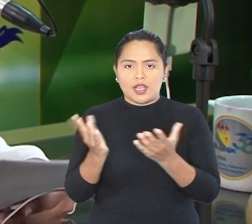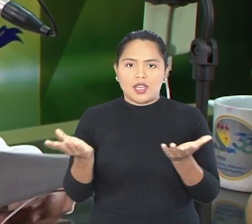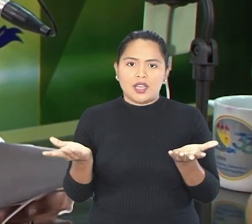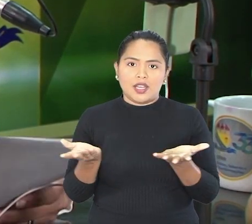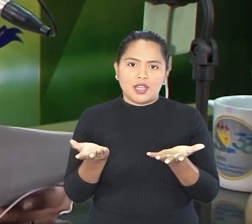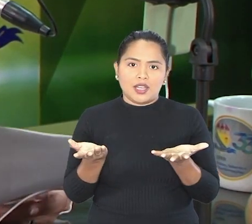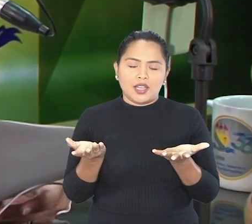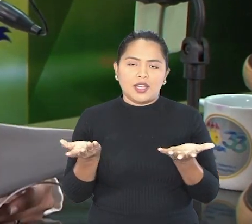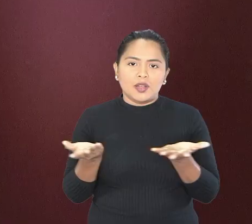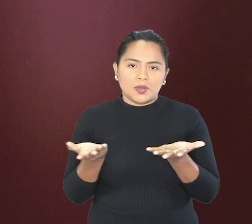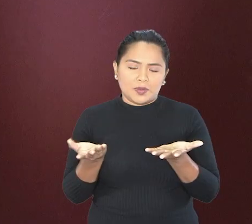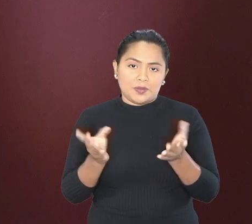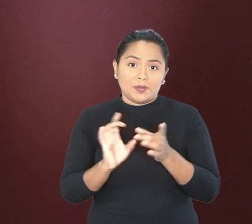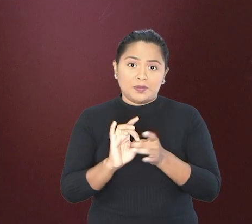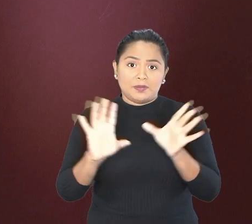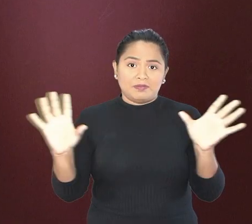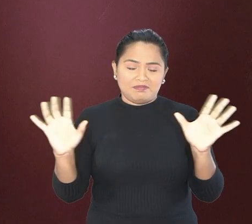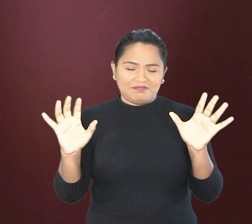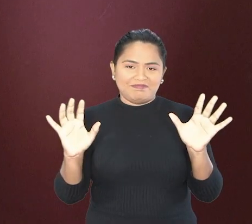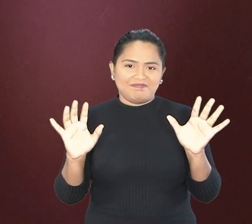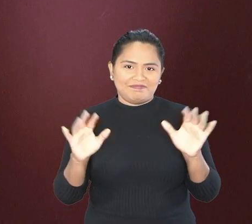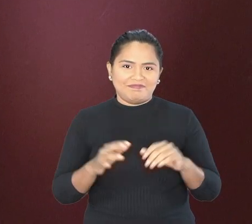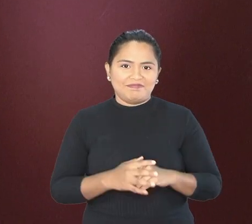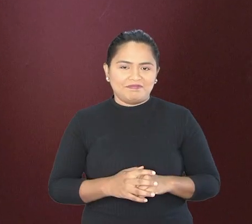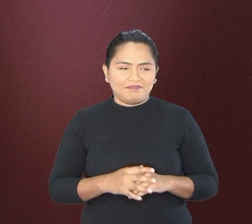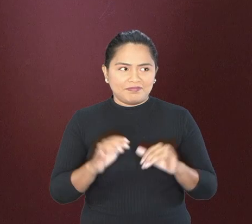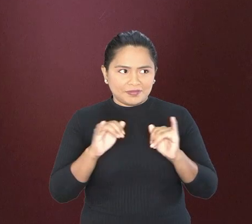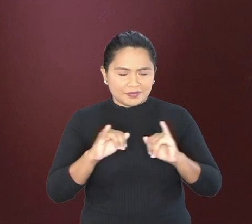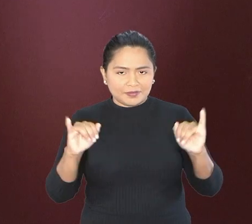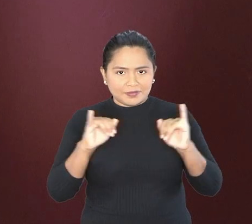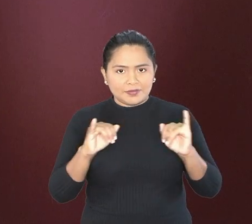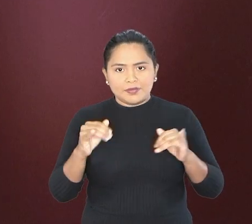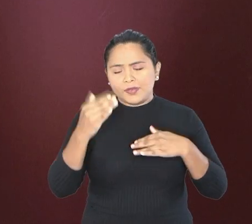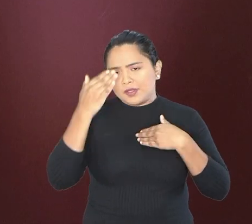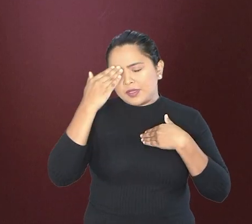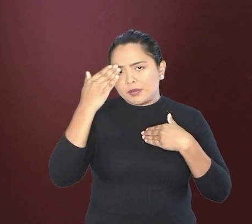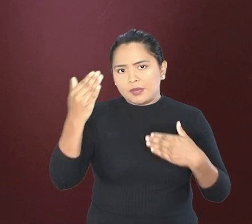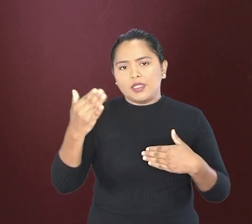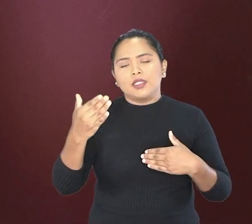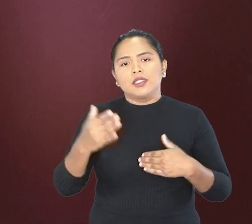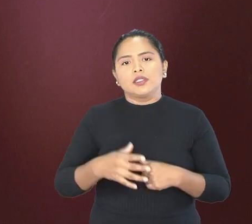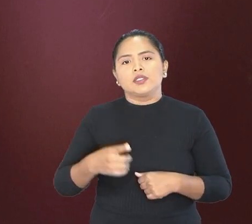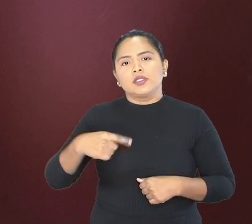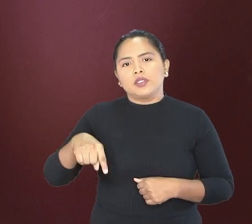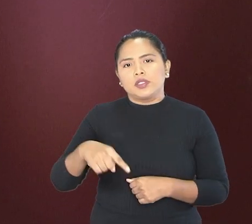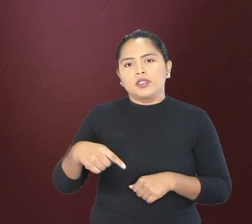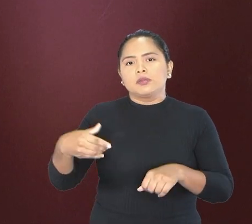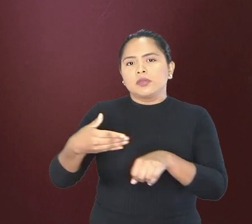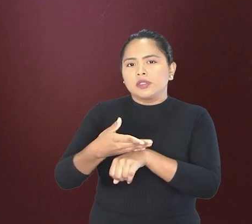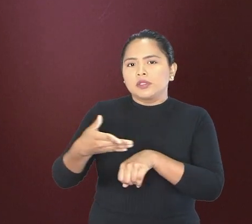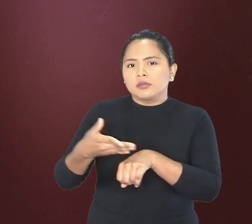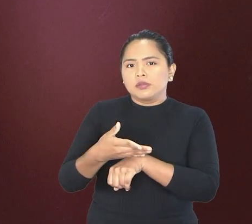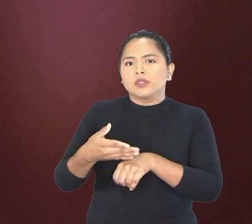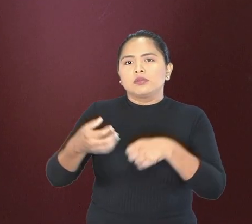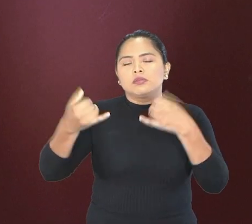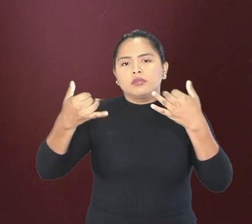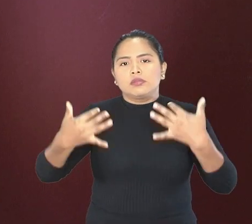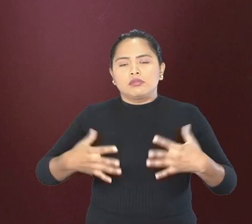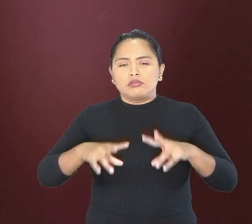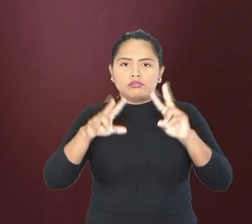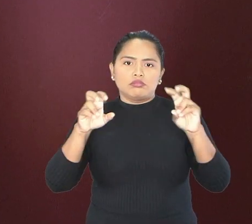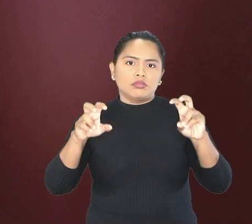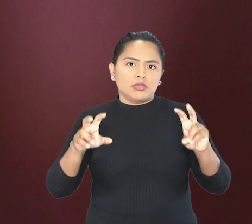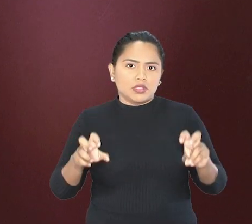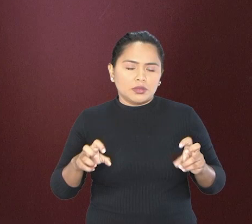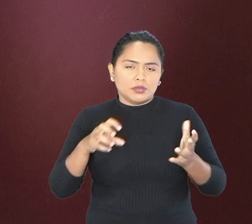para suas considerações. Olha, eu agradeço bastante que a gente possa ter esse espaço de participação, de falar um pouco do setor de